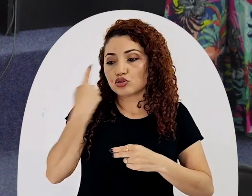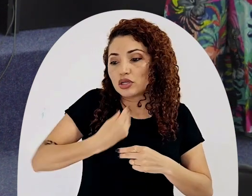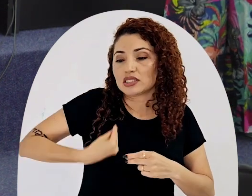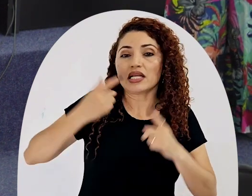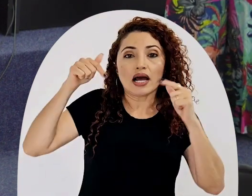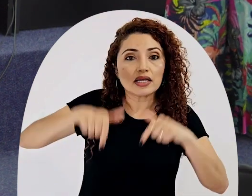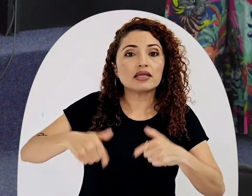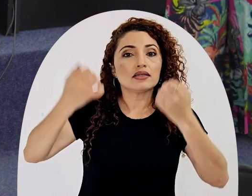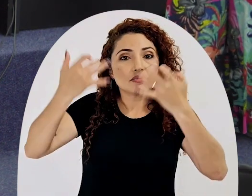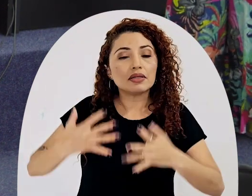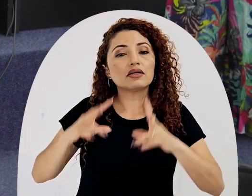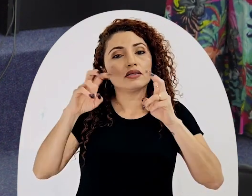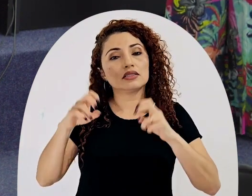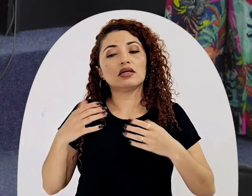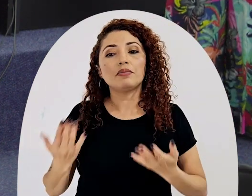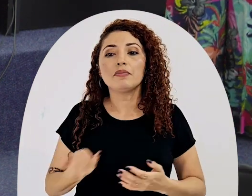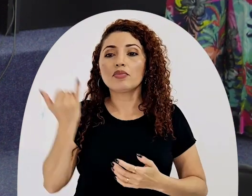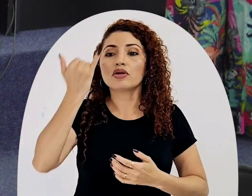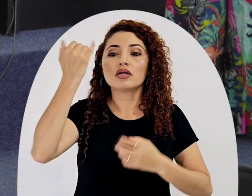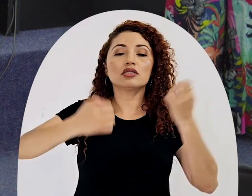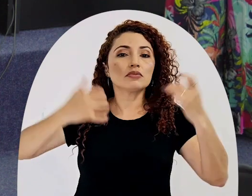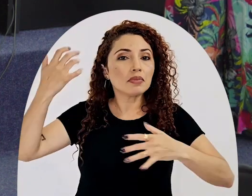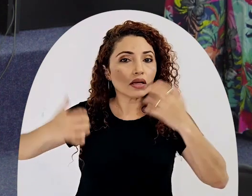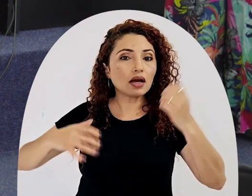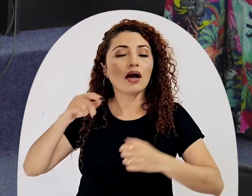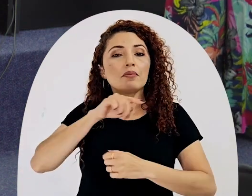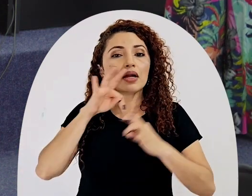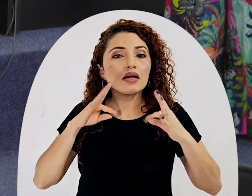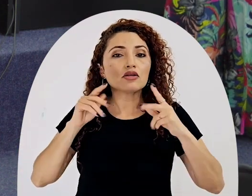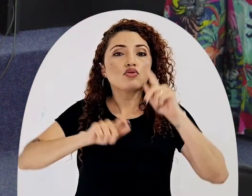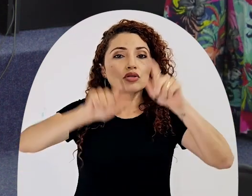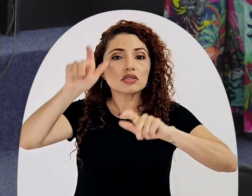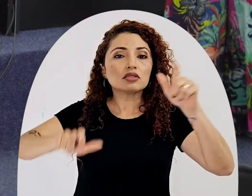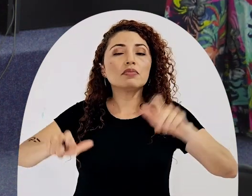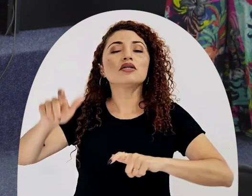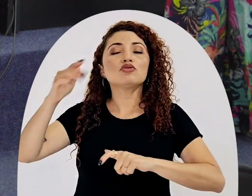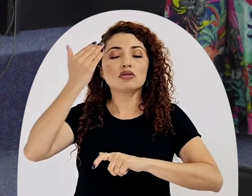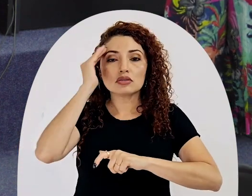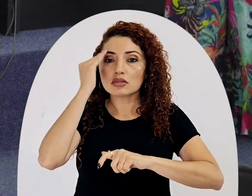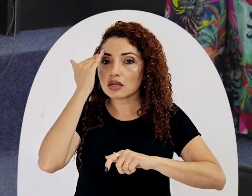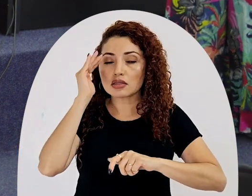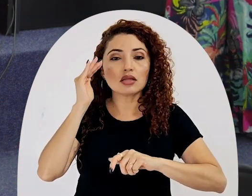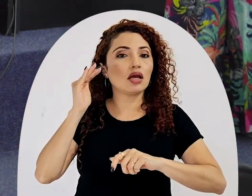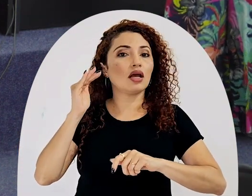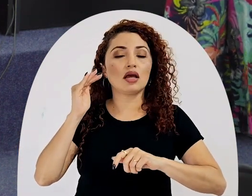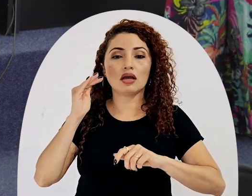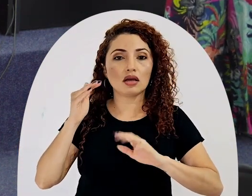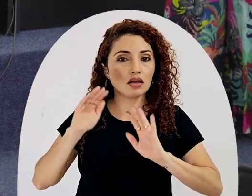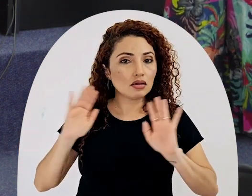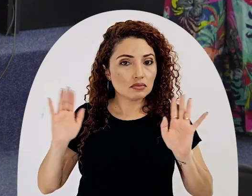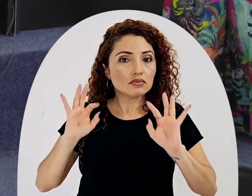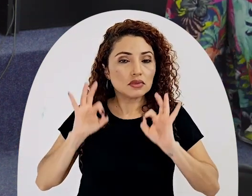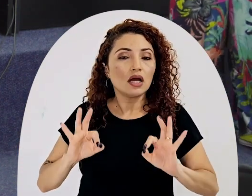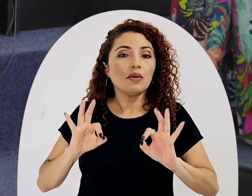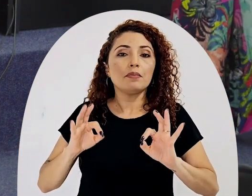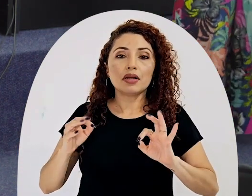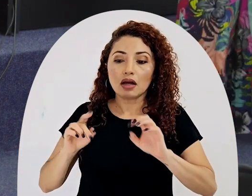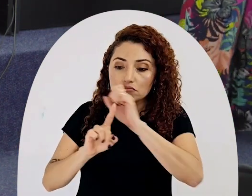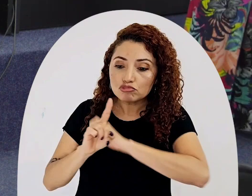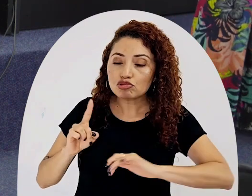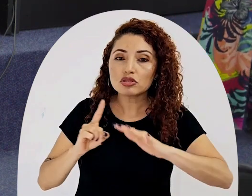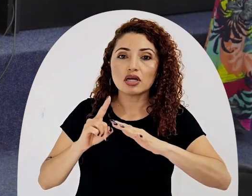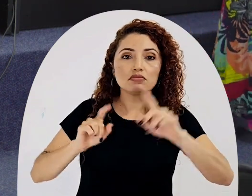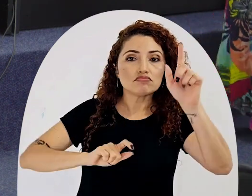sobre isso. É necessário que se fale, né, para que todos estejam, né, na mesma página, para que a gente tenha uma melhor convivência